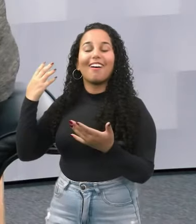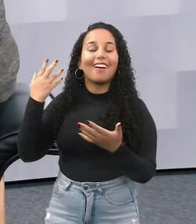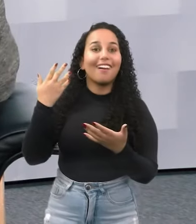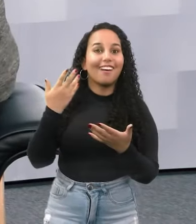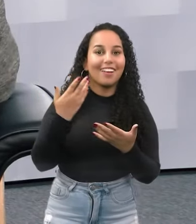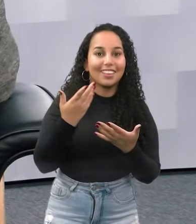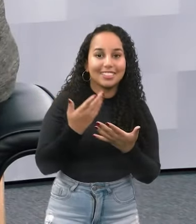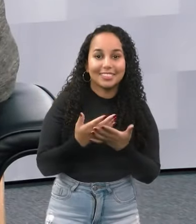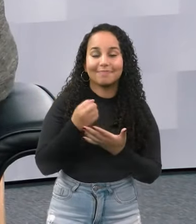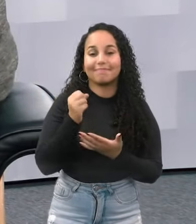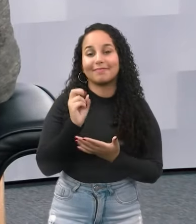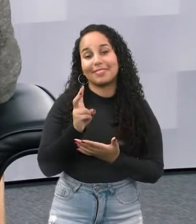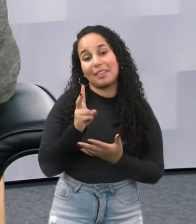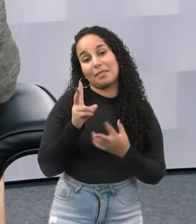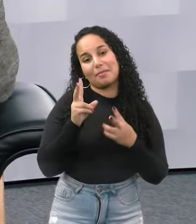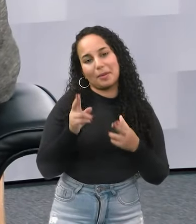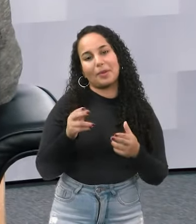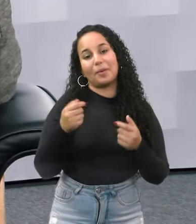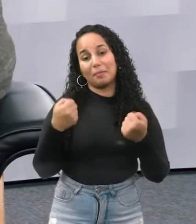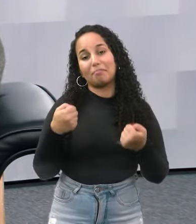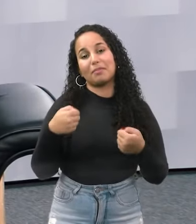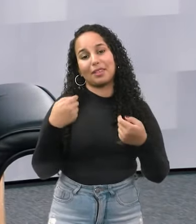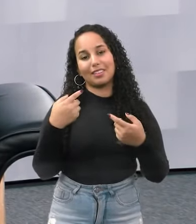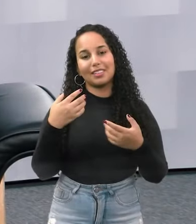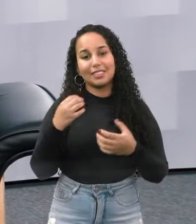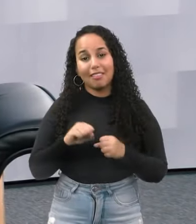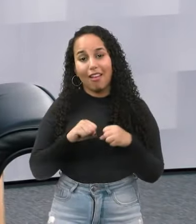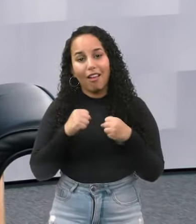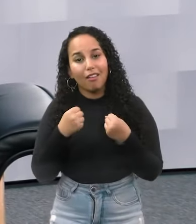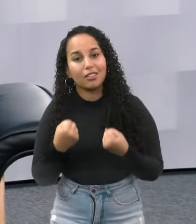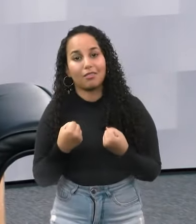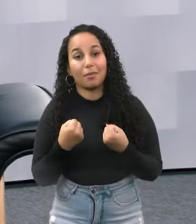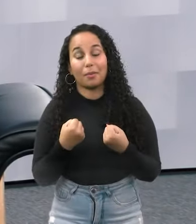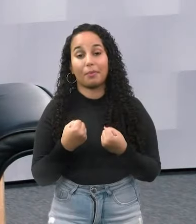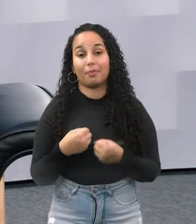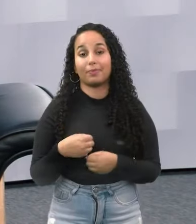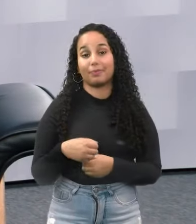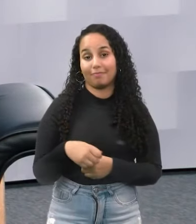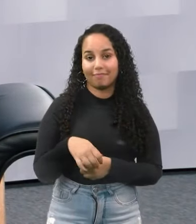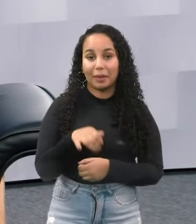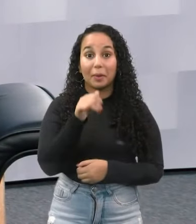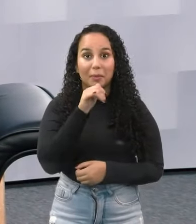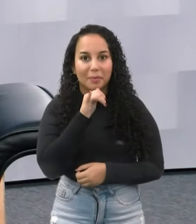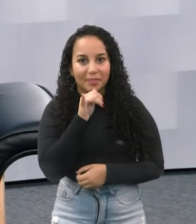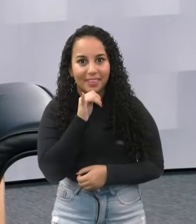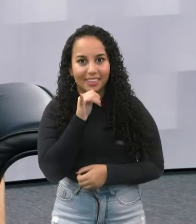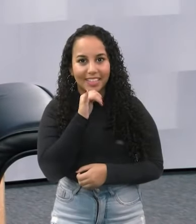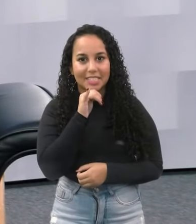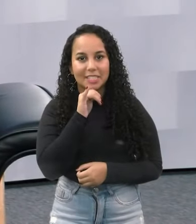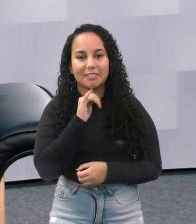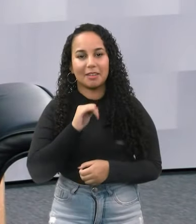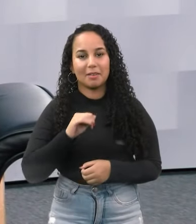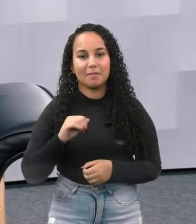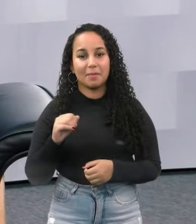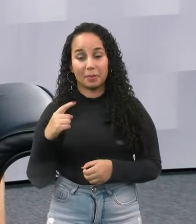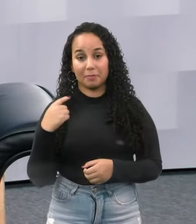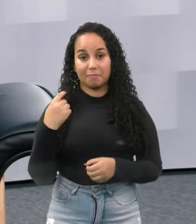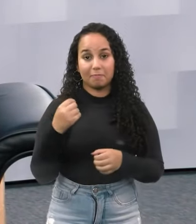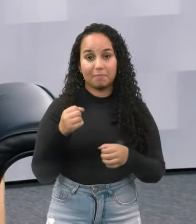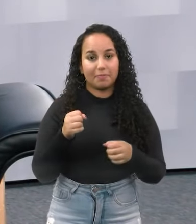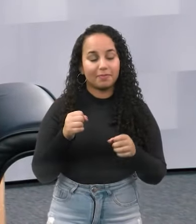assim desde os primórdios? Não é assim no útero materno? Quando somos colocados